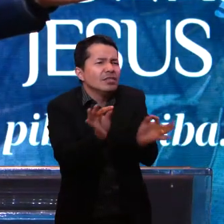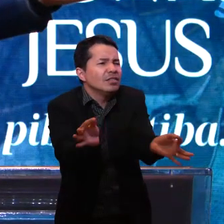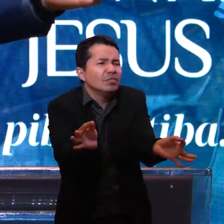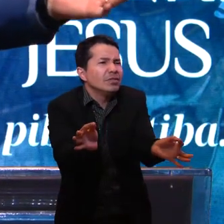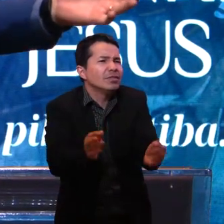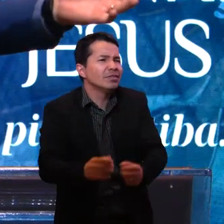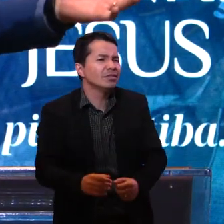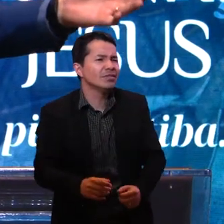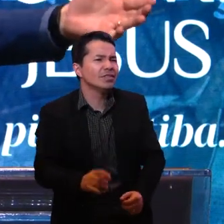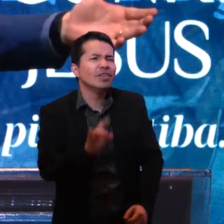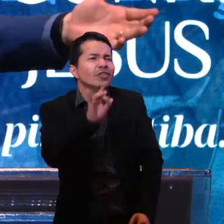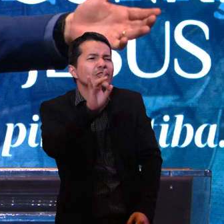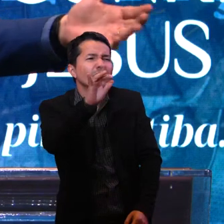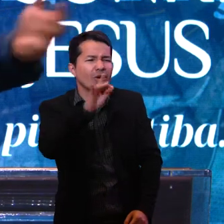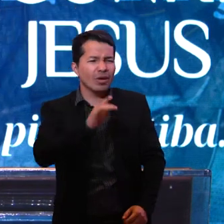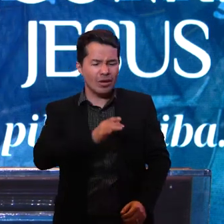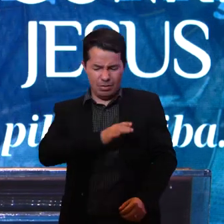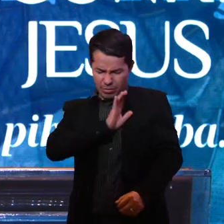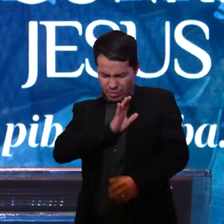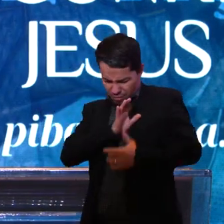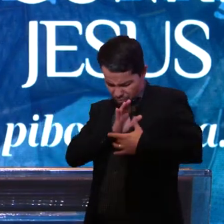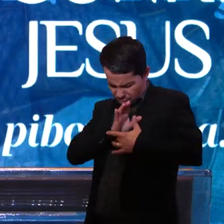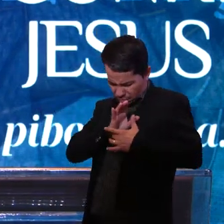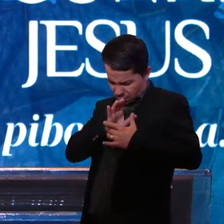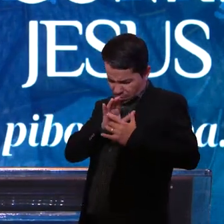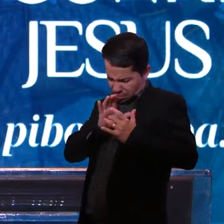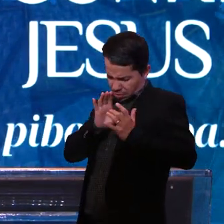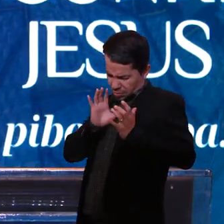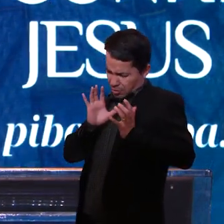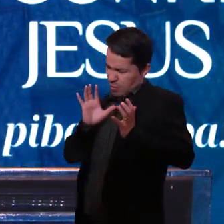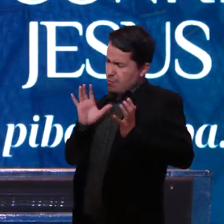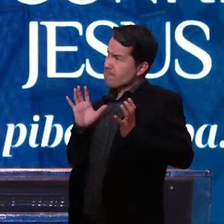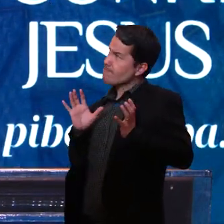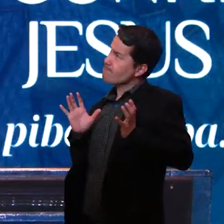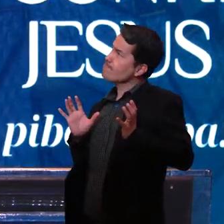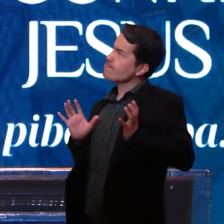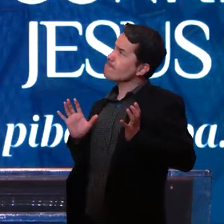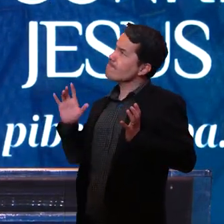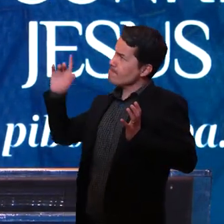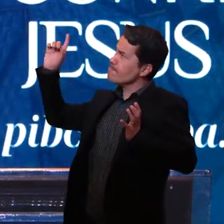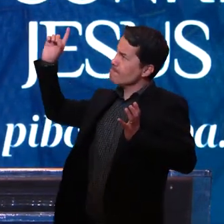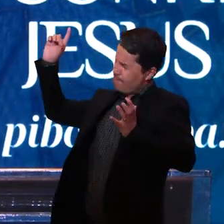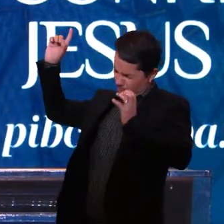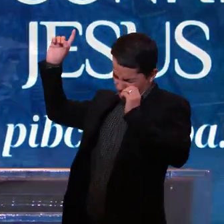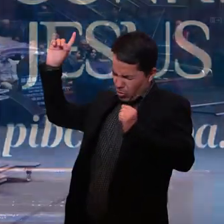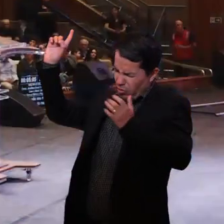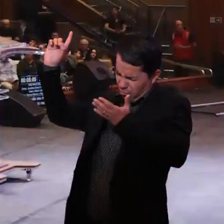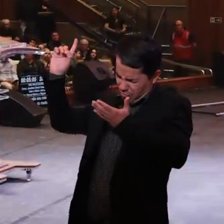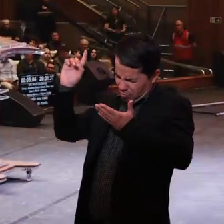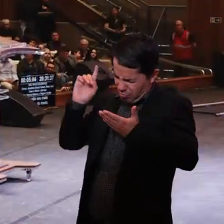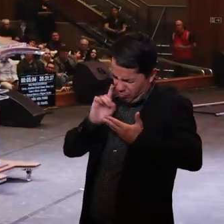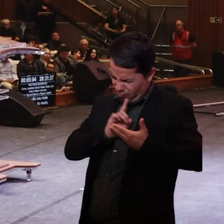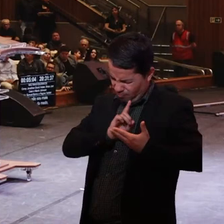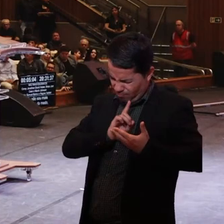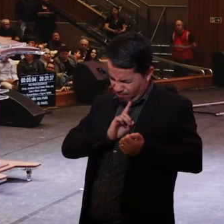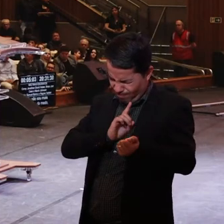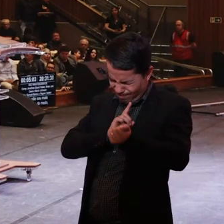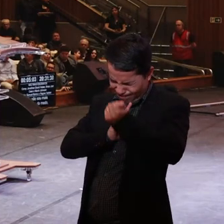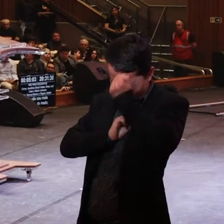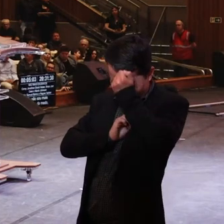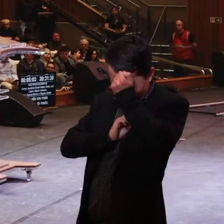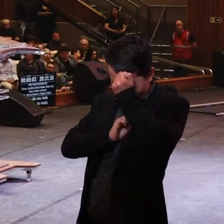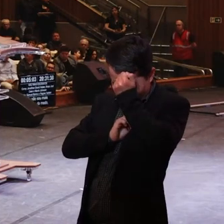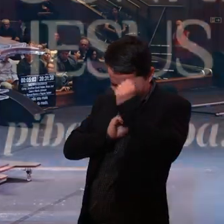receba o presente de Deus, se arrependa dos seus pecados e declare: